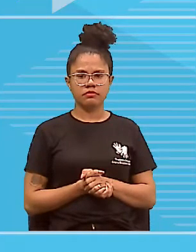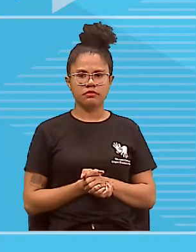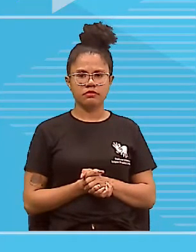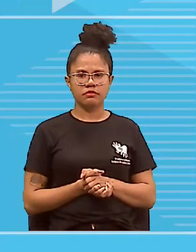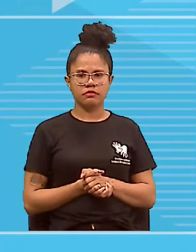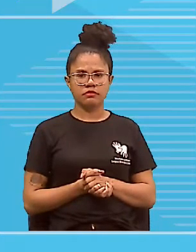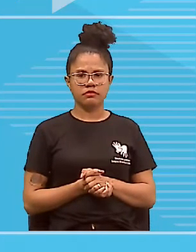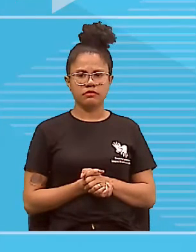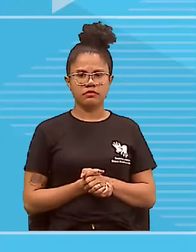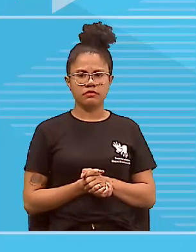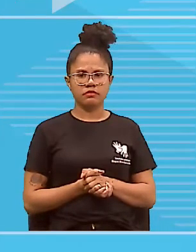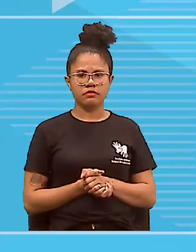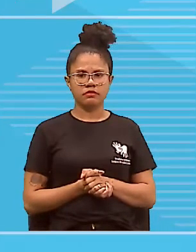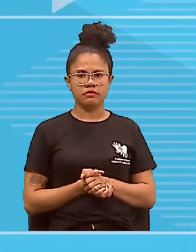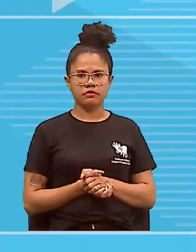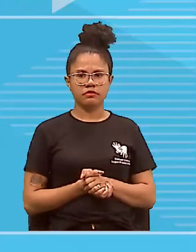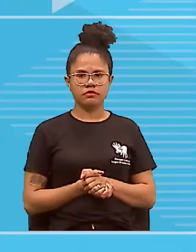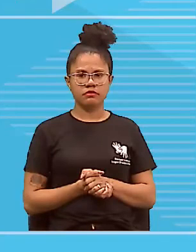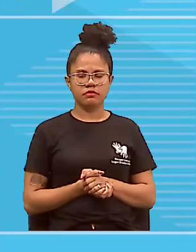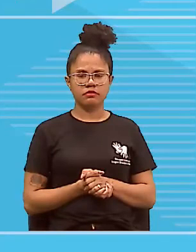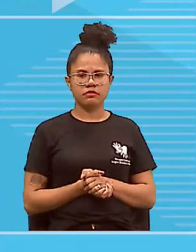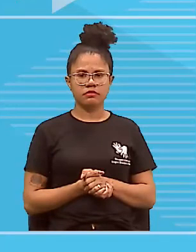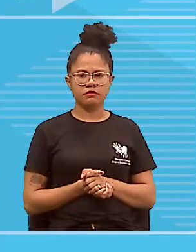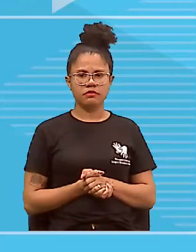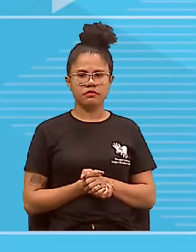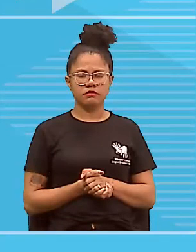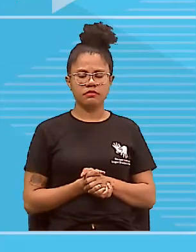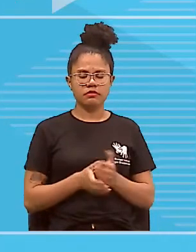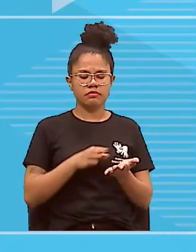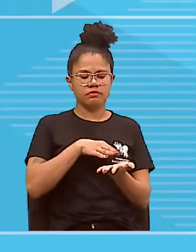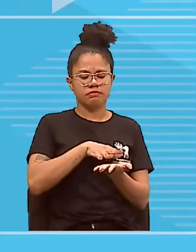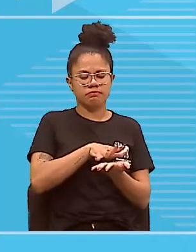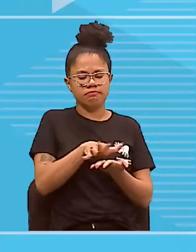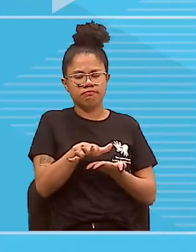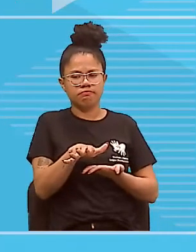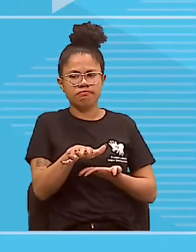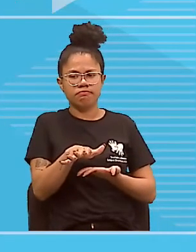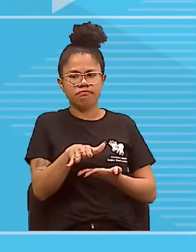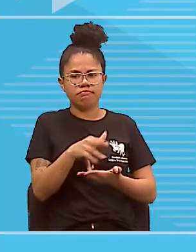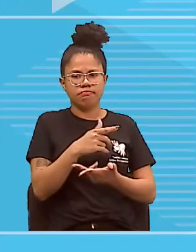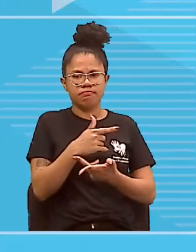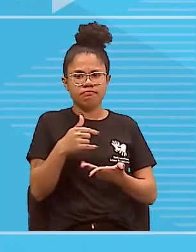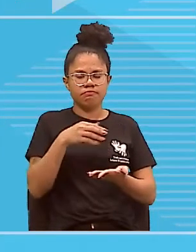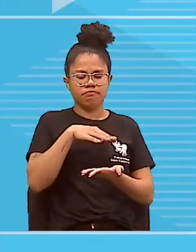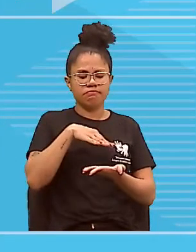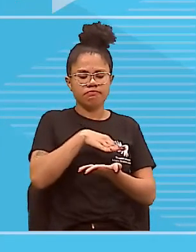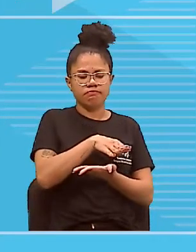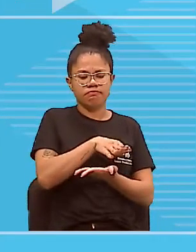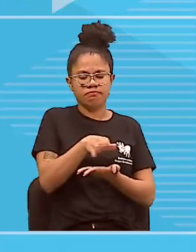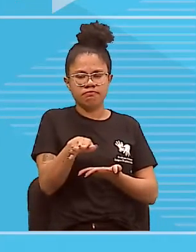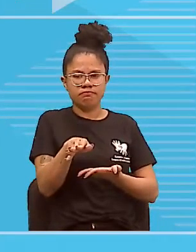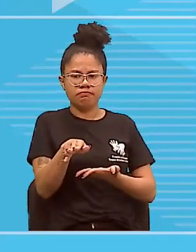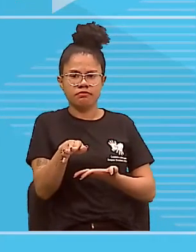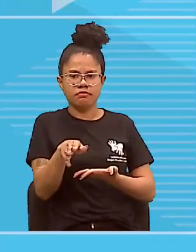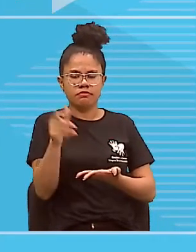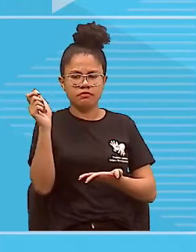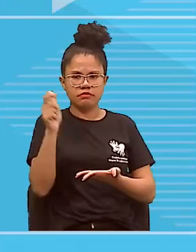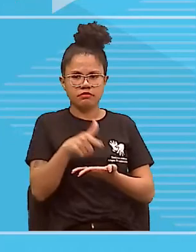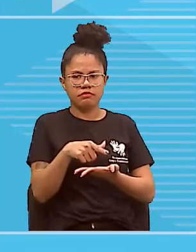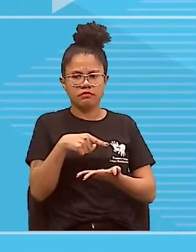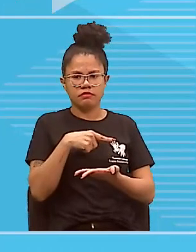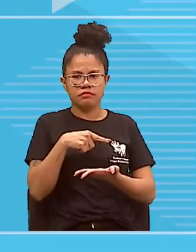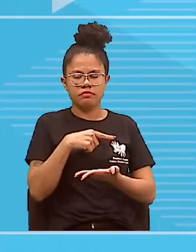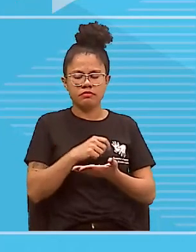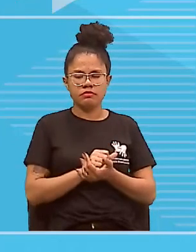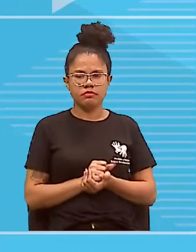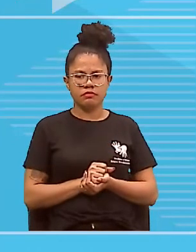ela sofre um novo desvio Então essa sequência de vários desvios que a luz vai sofrer